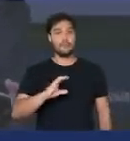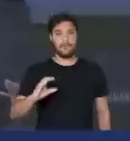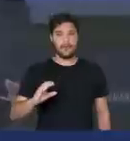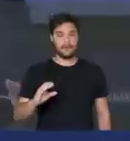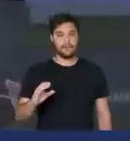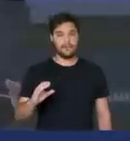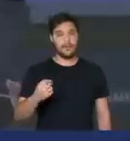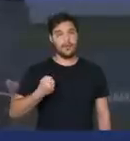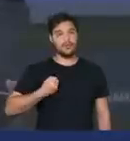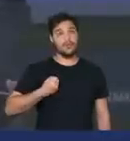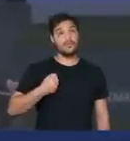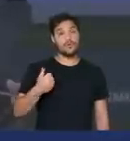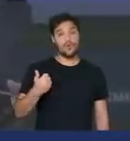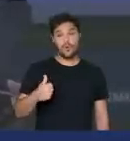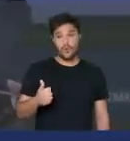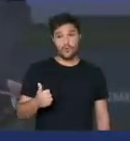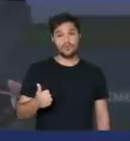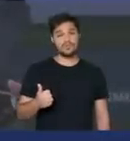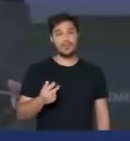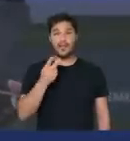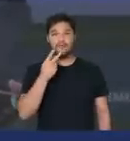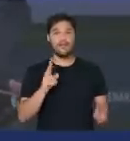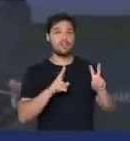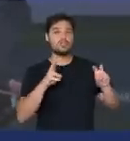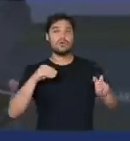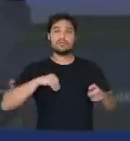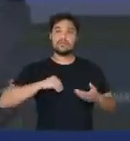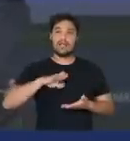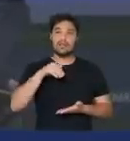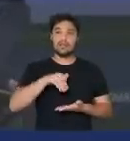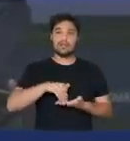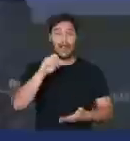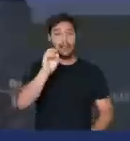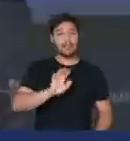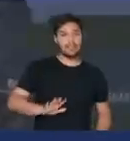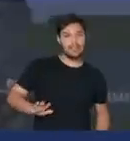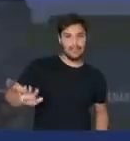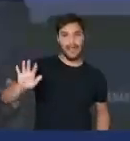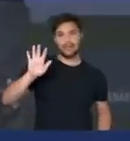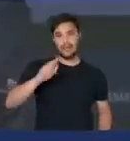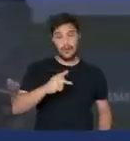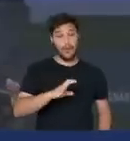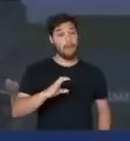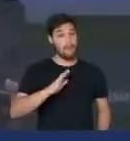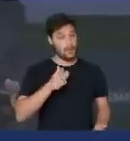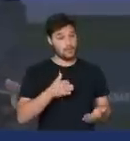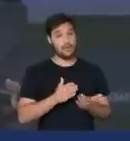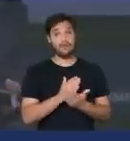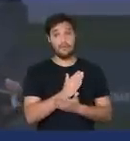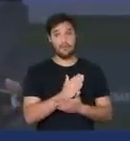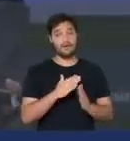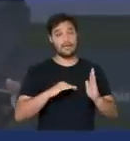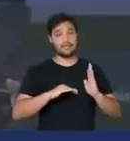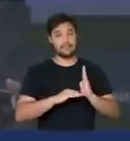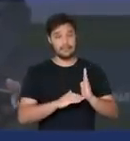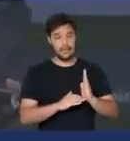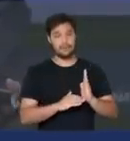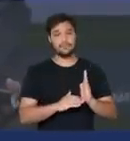à Constituição, número 11, que trata do piso salarial nacional da enfermagem. Essa PEC já foi aprovada no